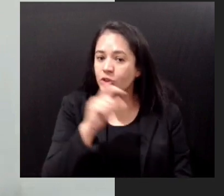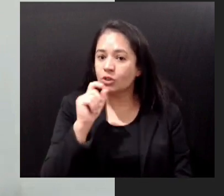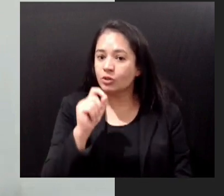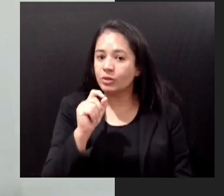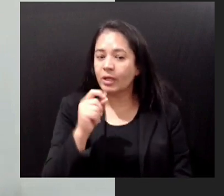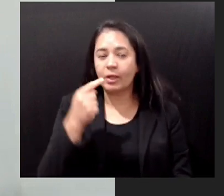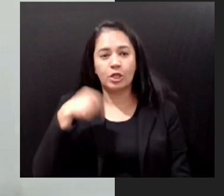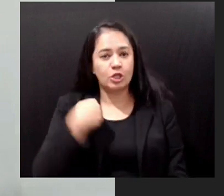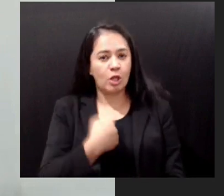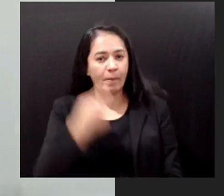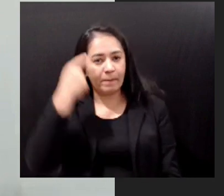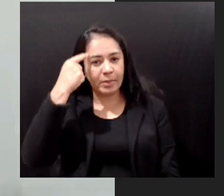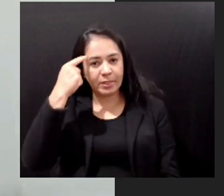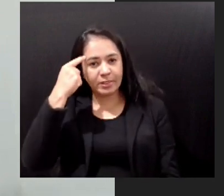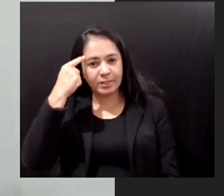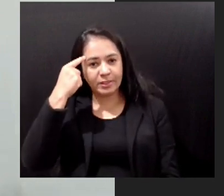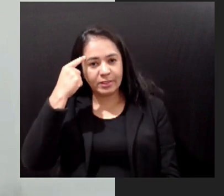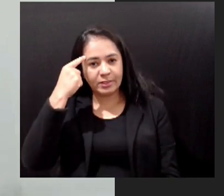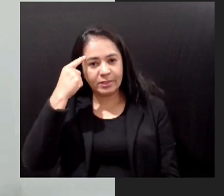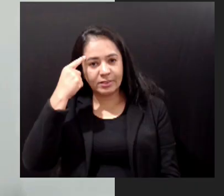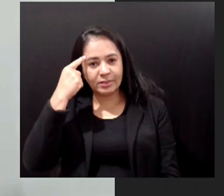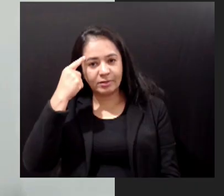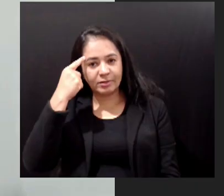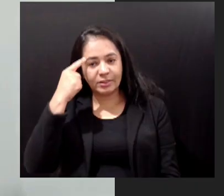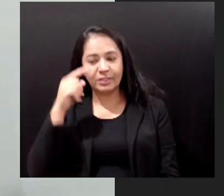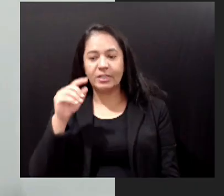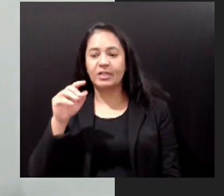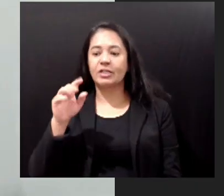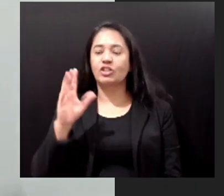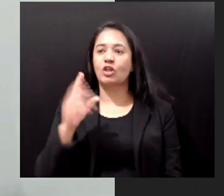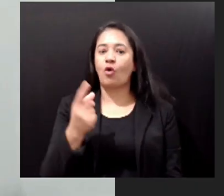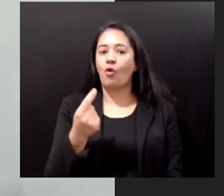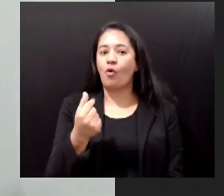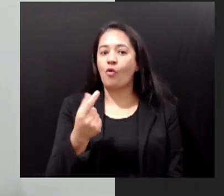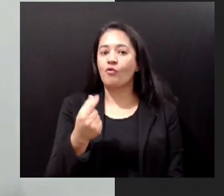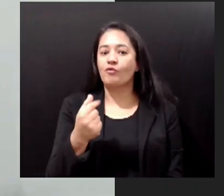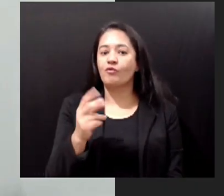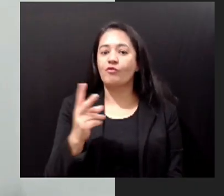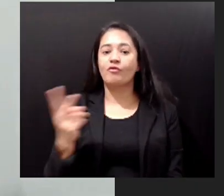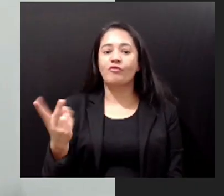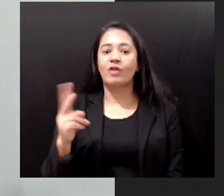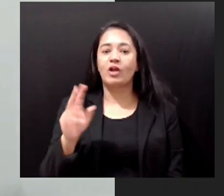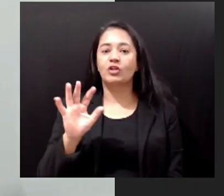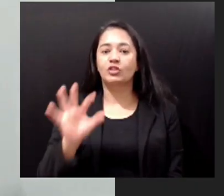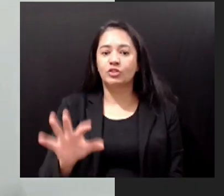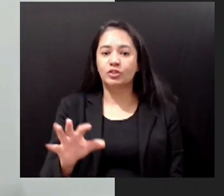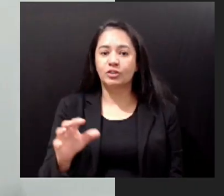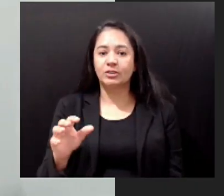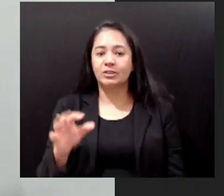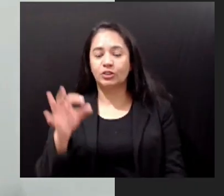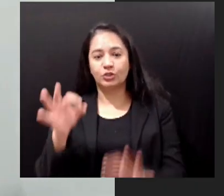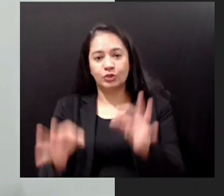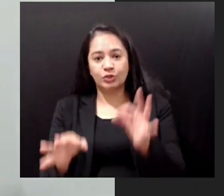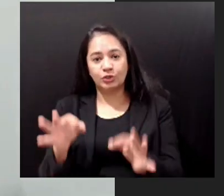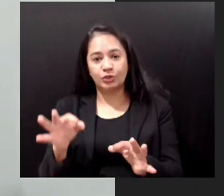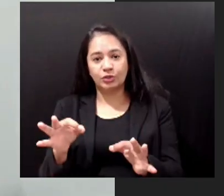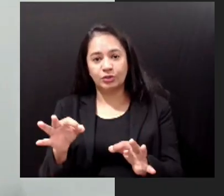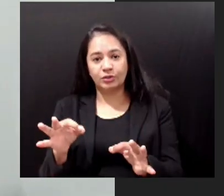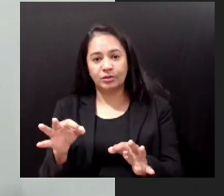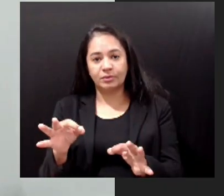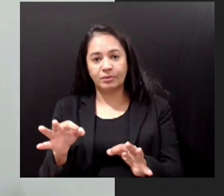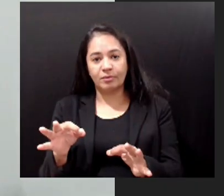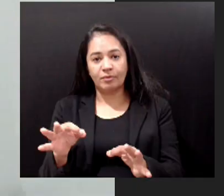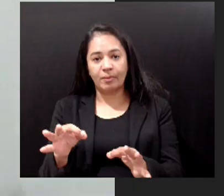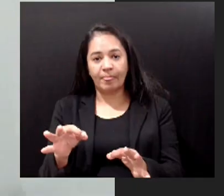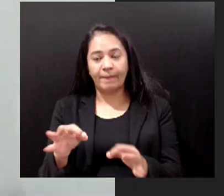uma vez fixada essa pensão, ela está fixada judicialmente, aqui eu faço até um recorte,